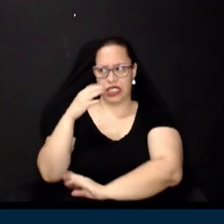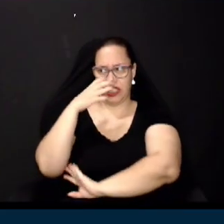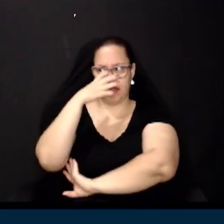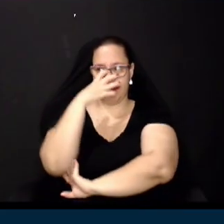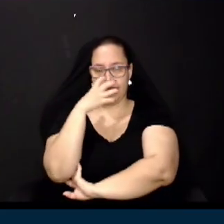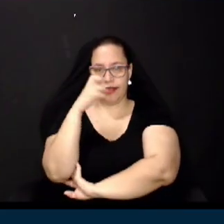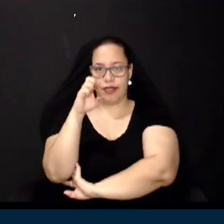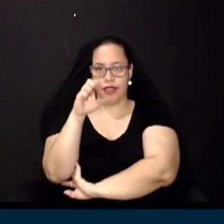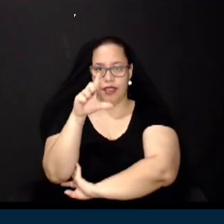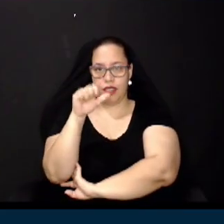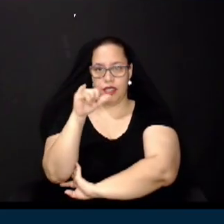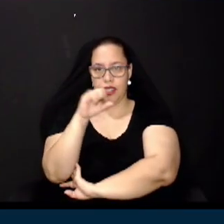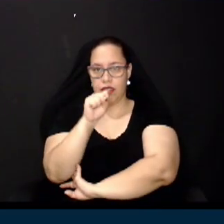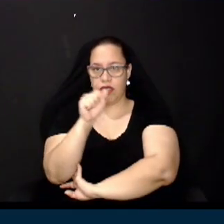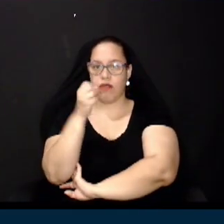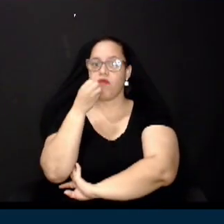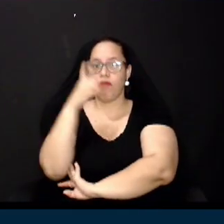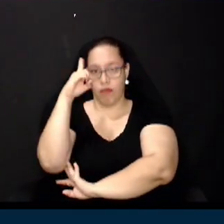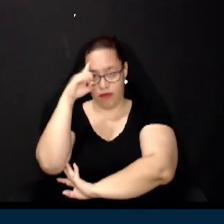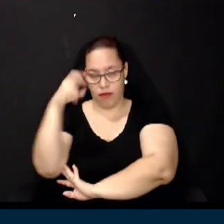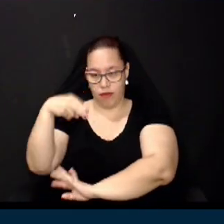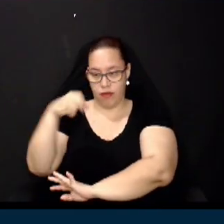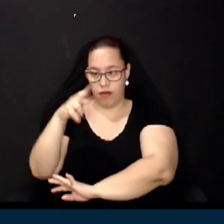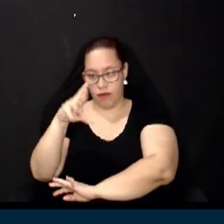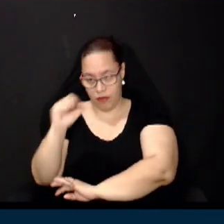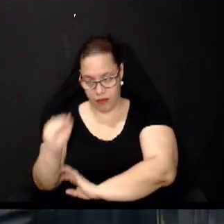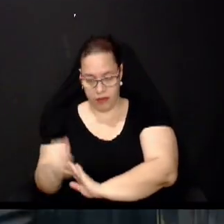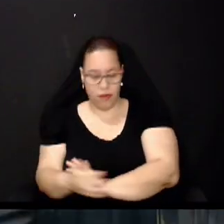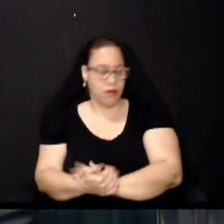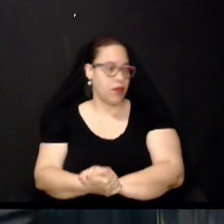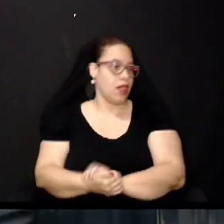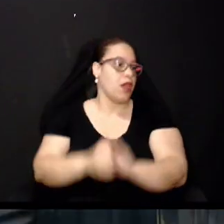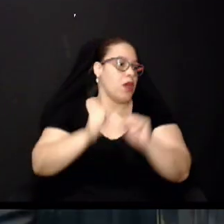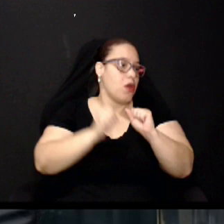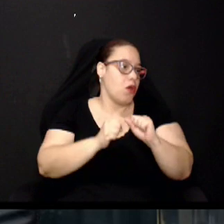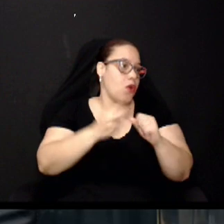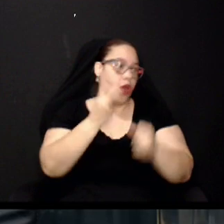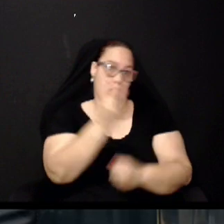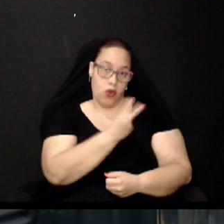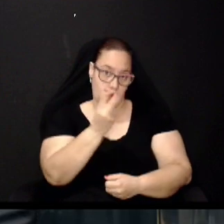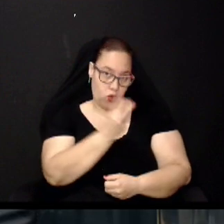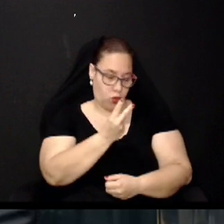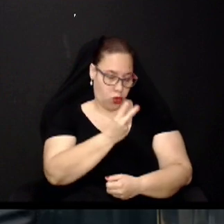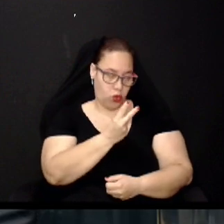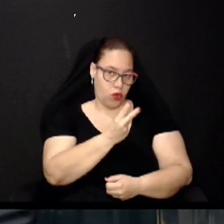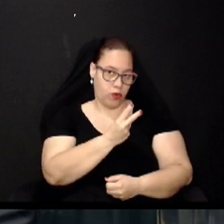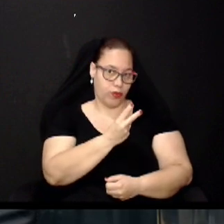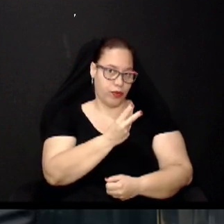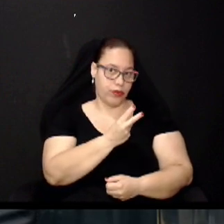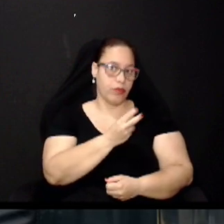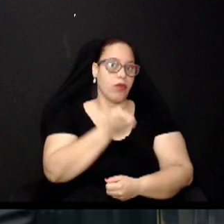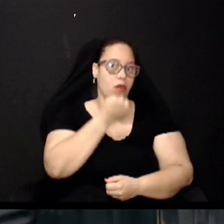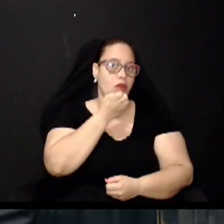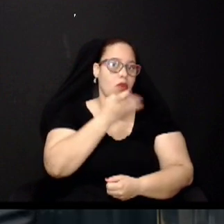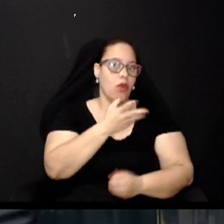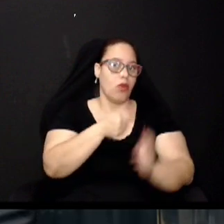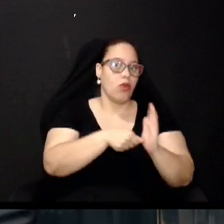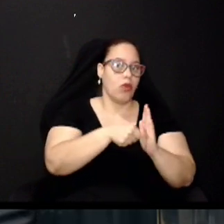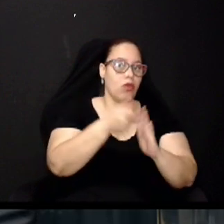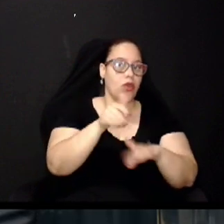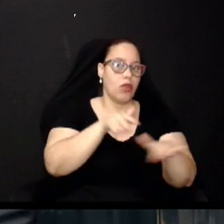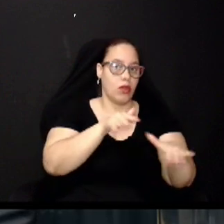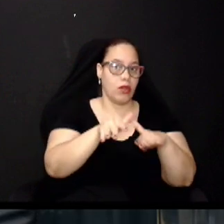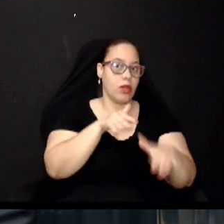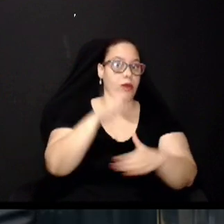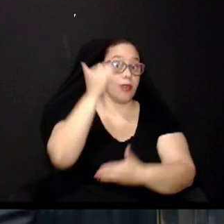bom dia. Vamos lá, Nara. Ela pode assumir as duas posições, Boa. né? Então, num primeiro momento, a gente entende que é